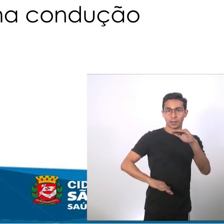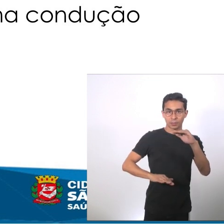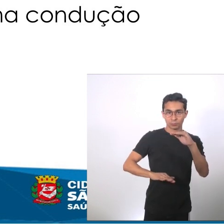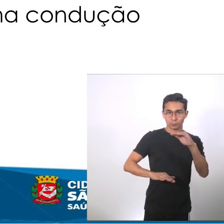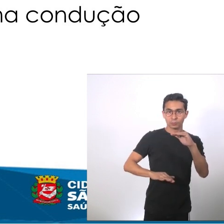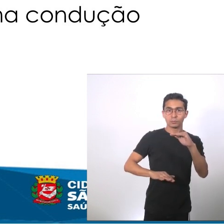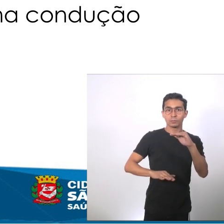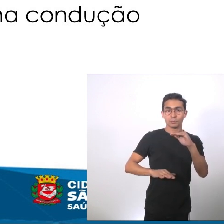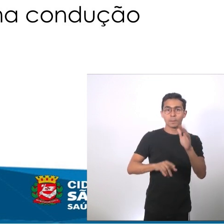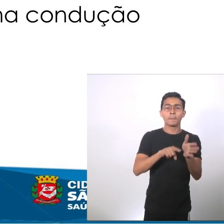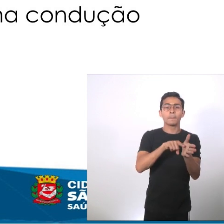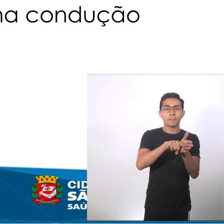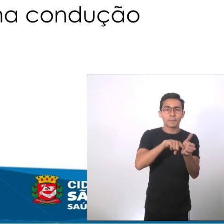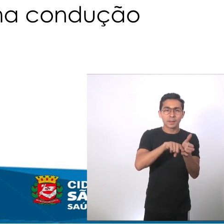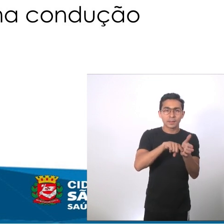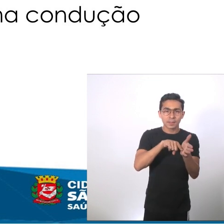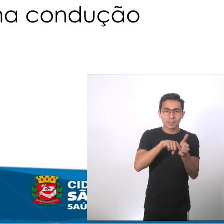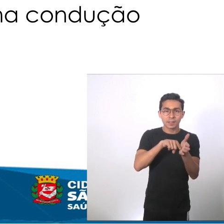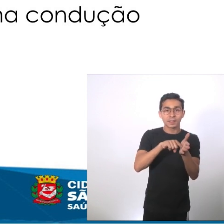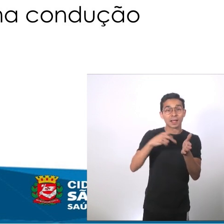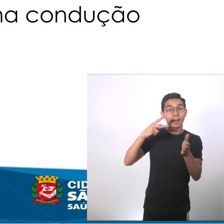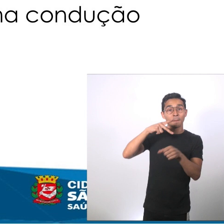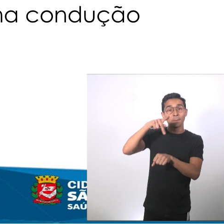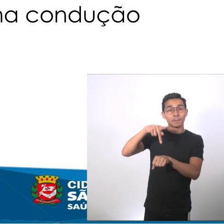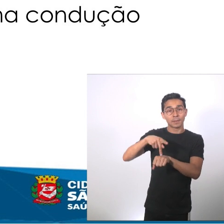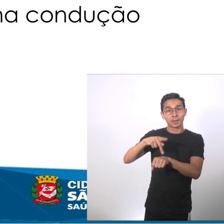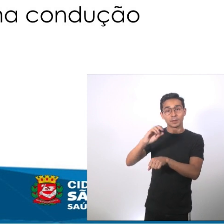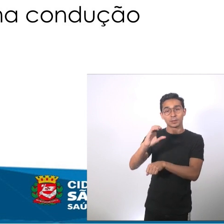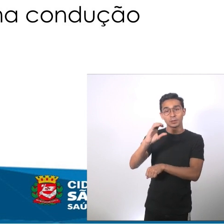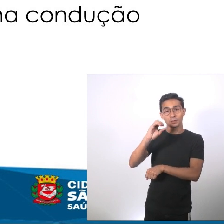literatura baseada no Congo, que são crianças mais